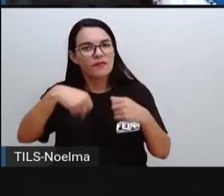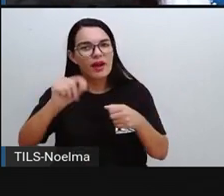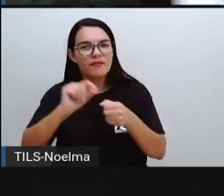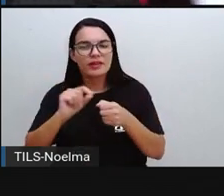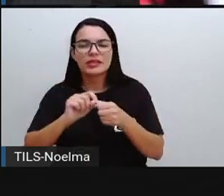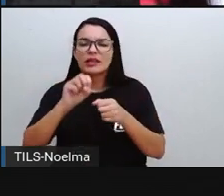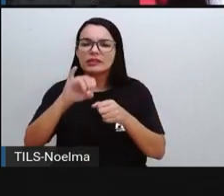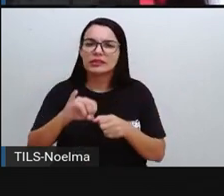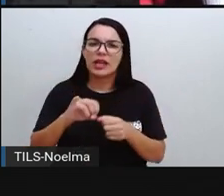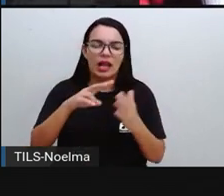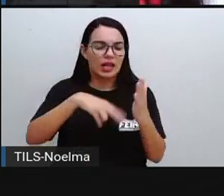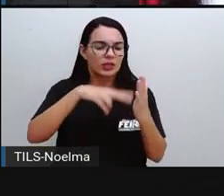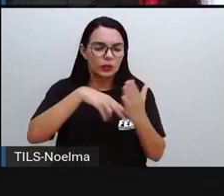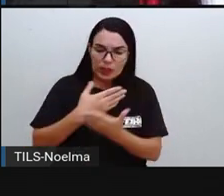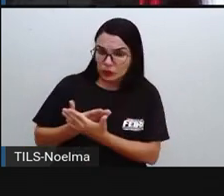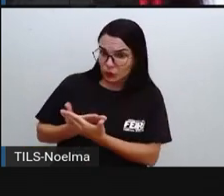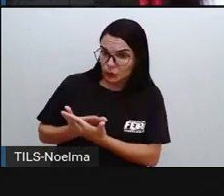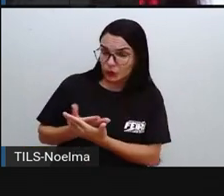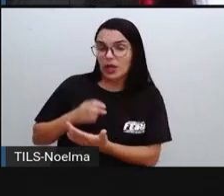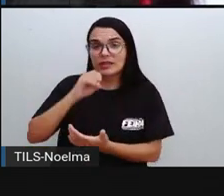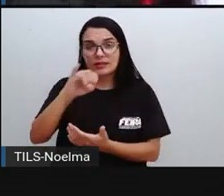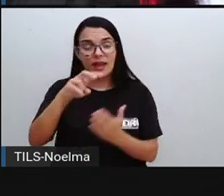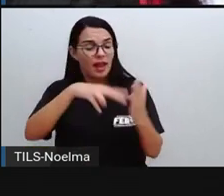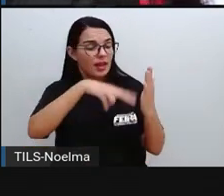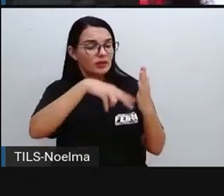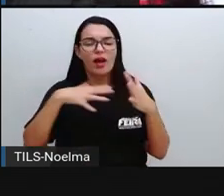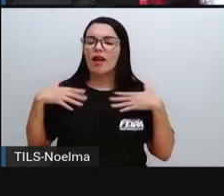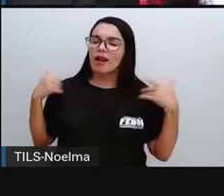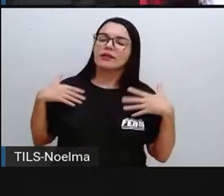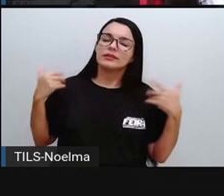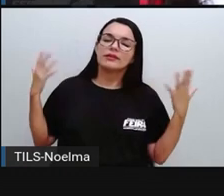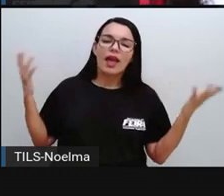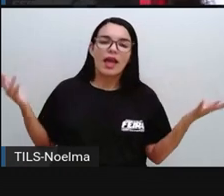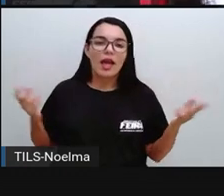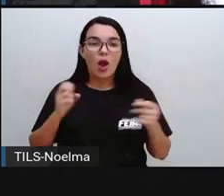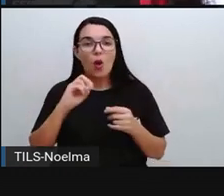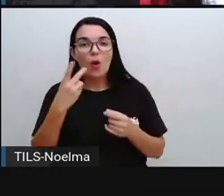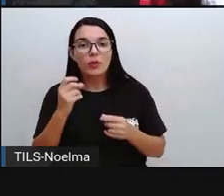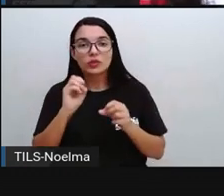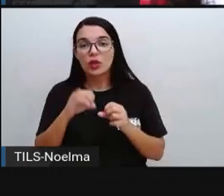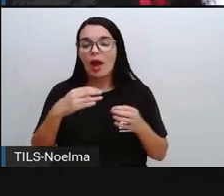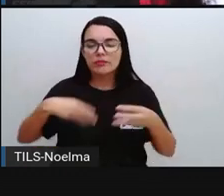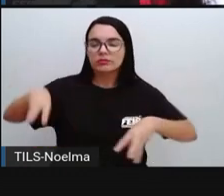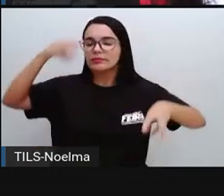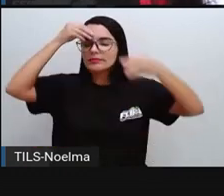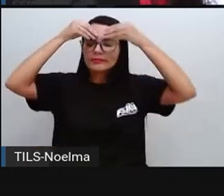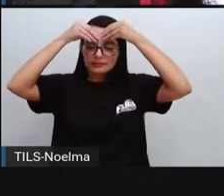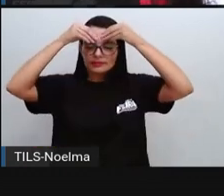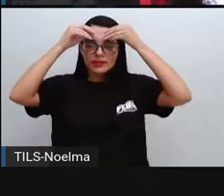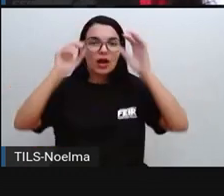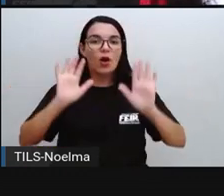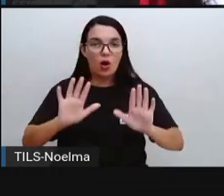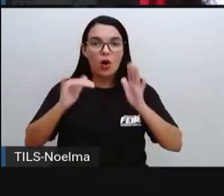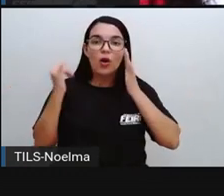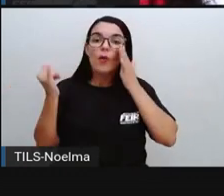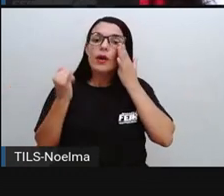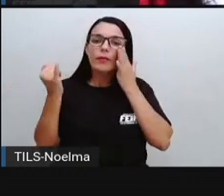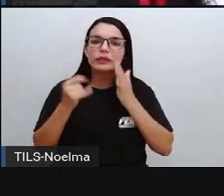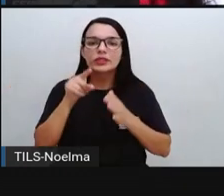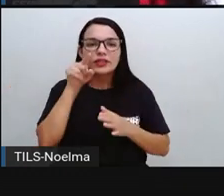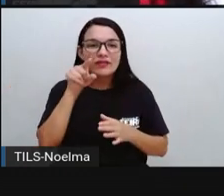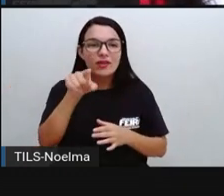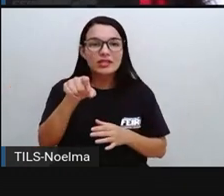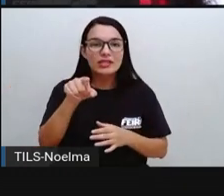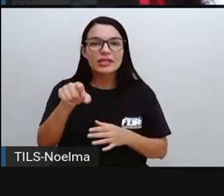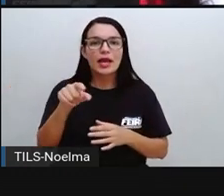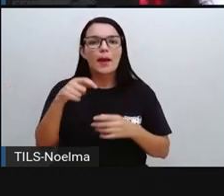uma leitura para estudo, se é uma leitura para lazer, para entretenimento. O importante é que